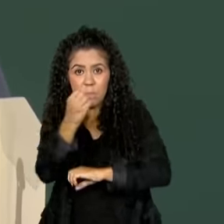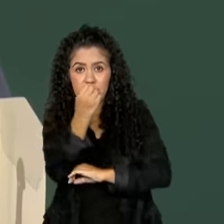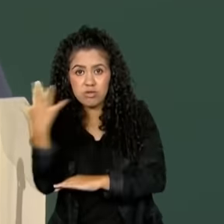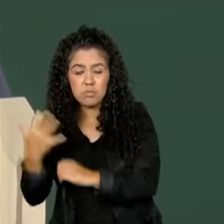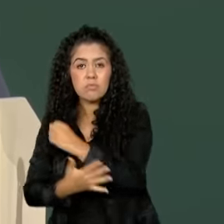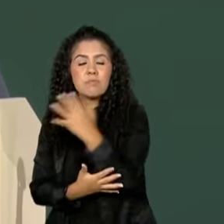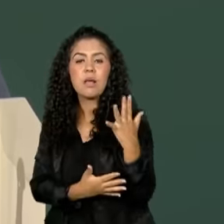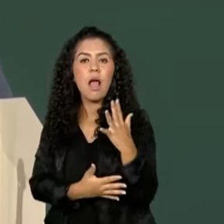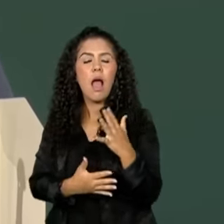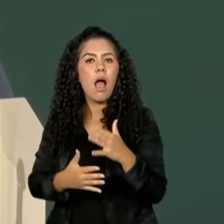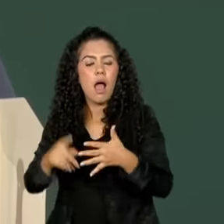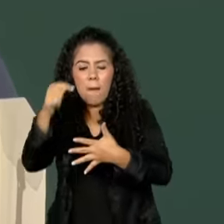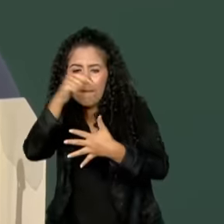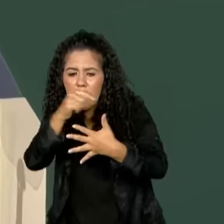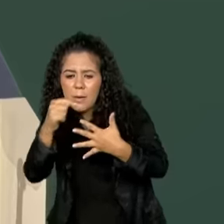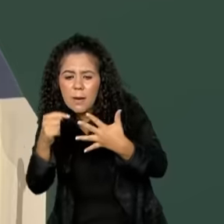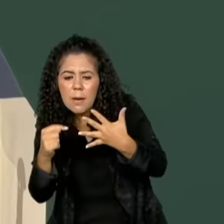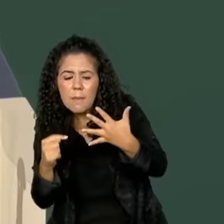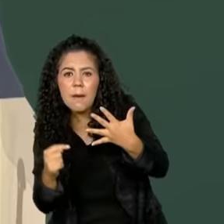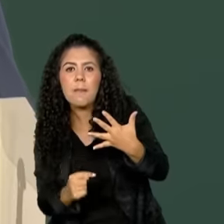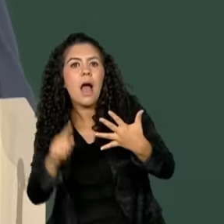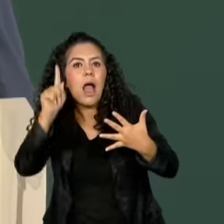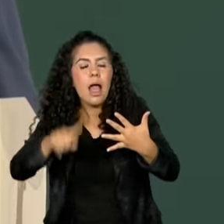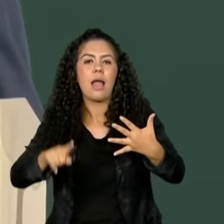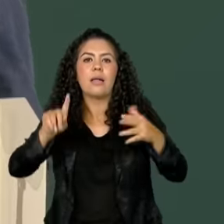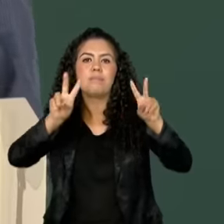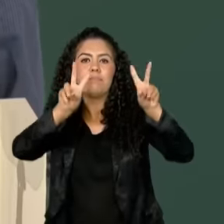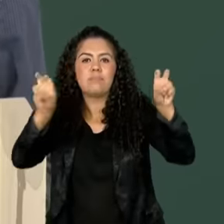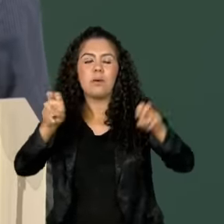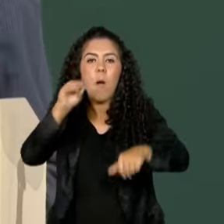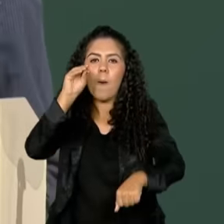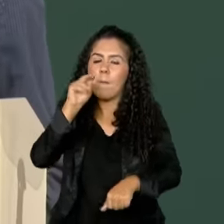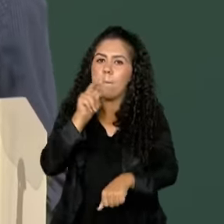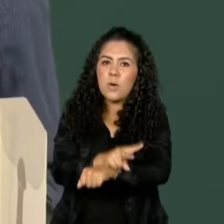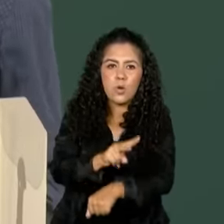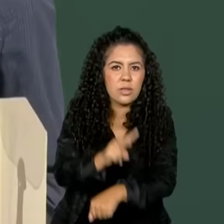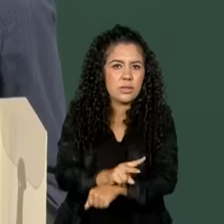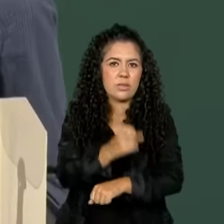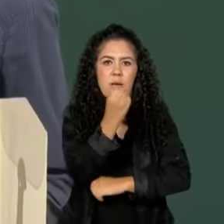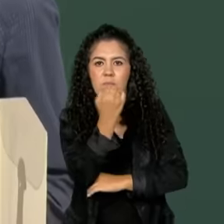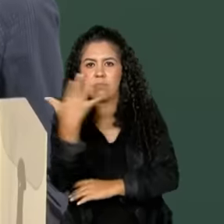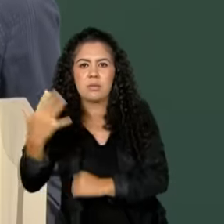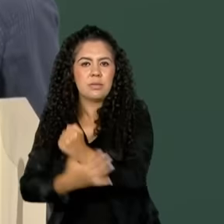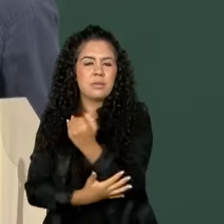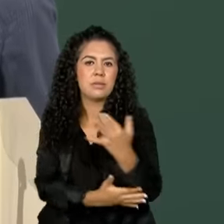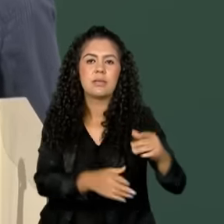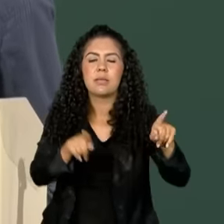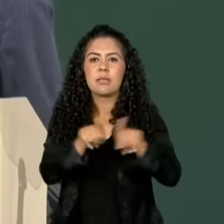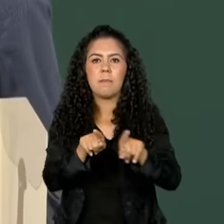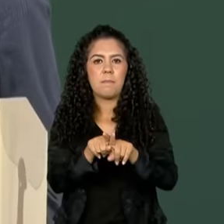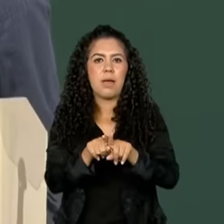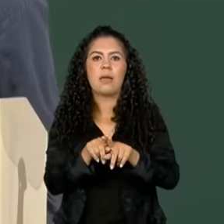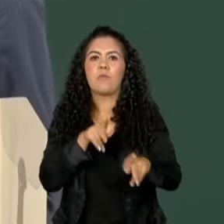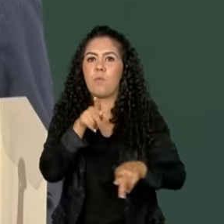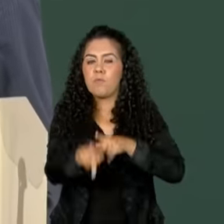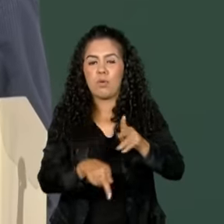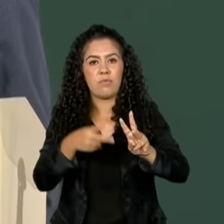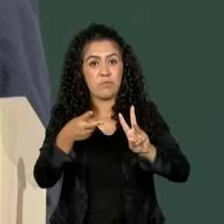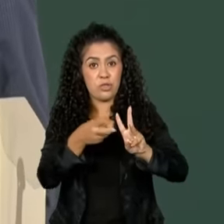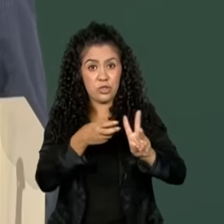a maior parte era sobre a proteção das florestas e dos povos originários.